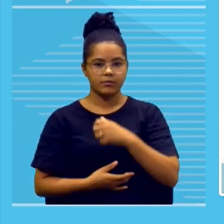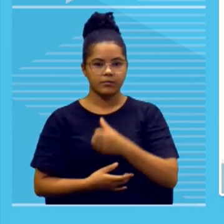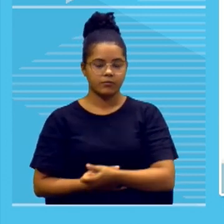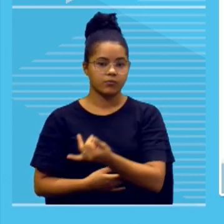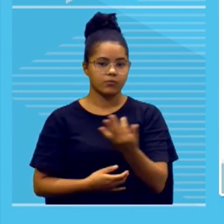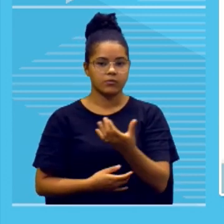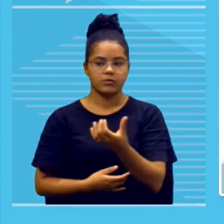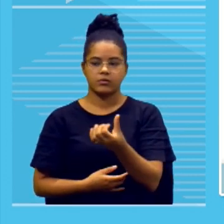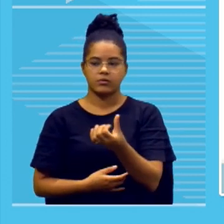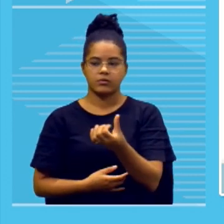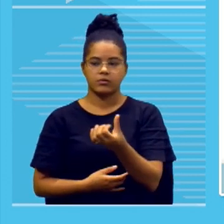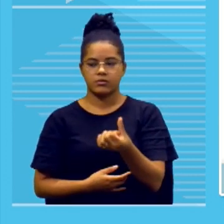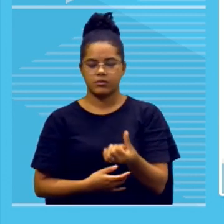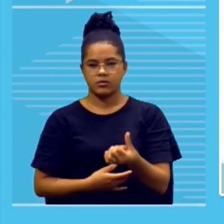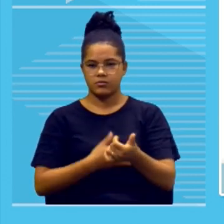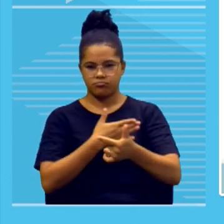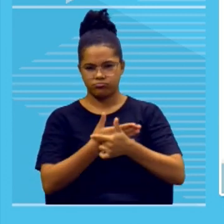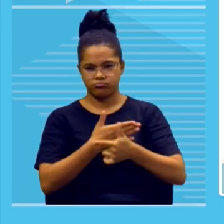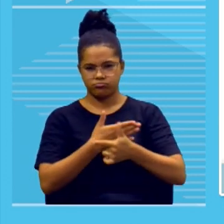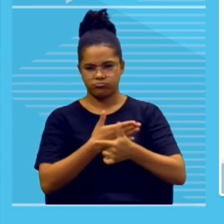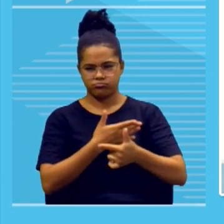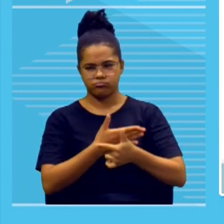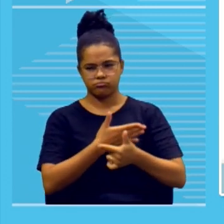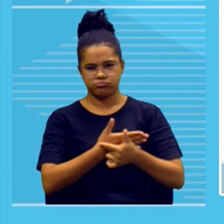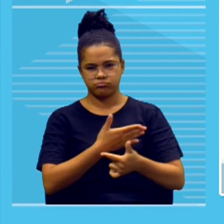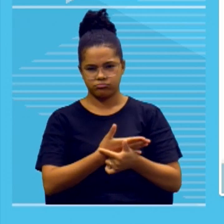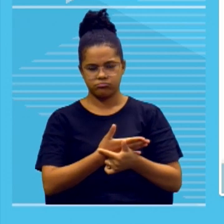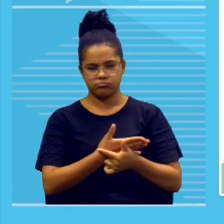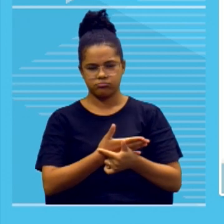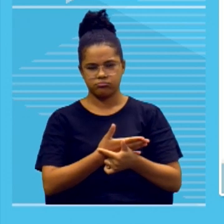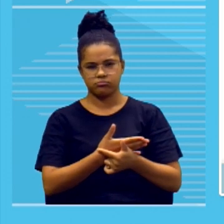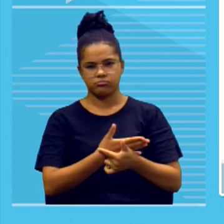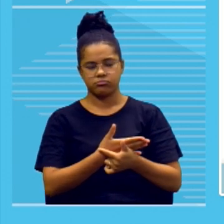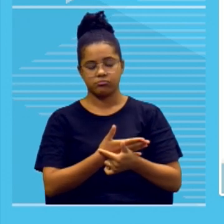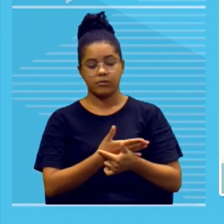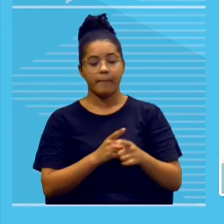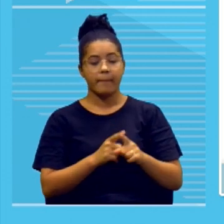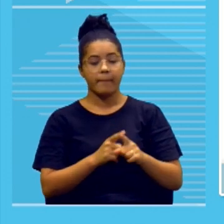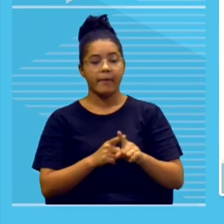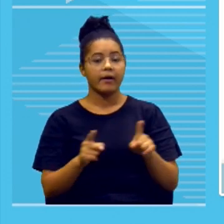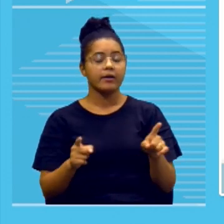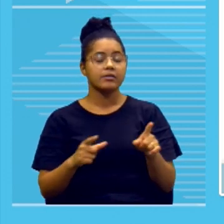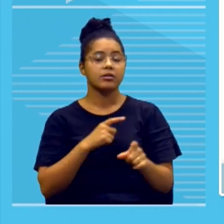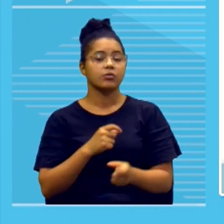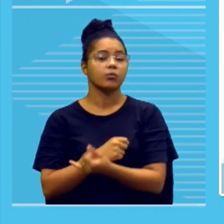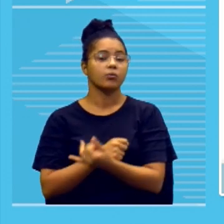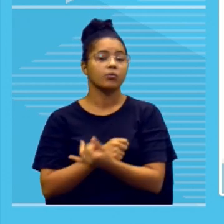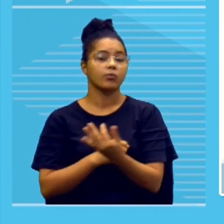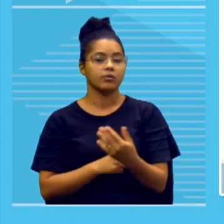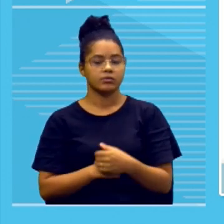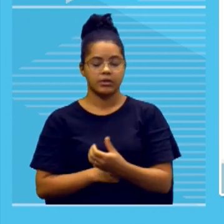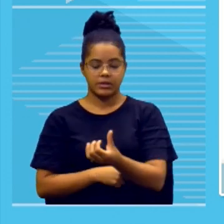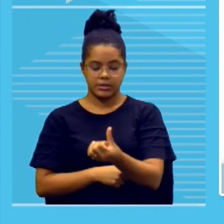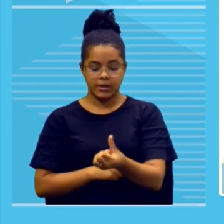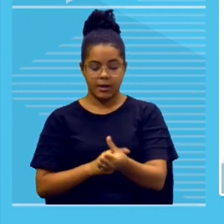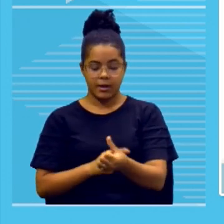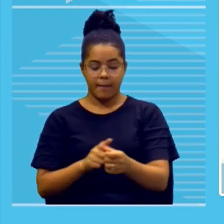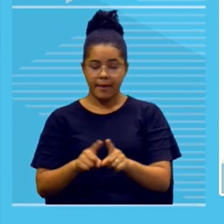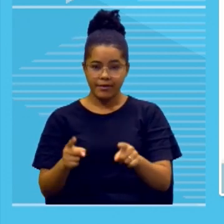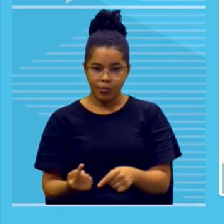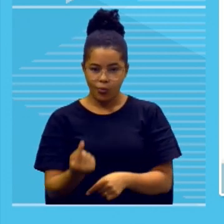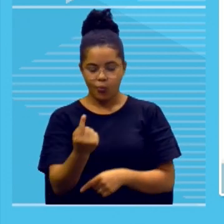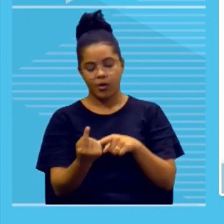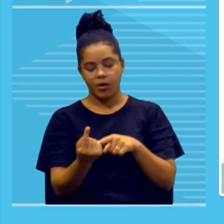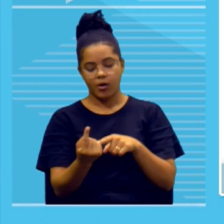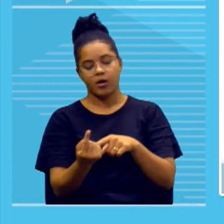funções. Das 6 funções, somente uma vai aparecer com sinal de pontuação, que é o